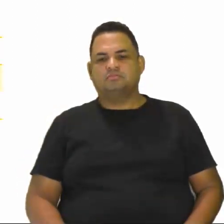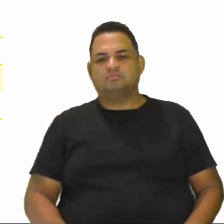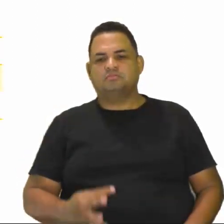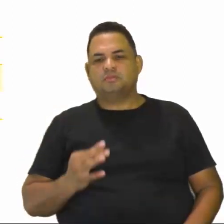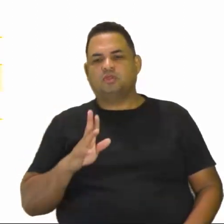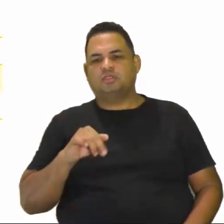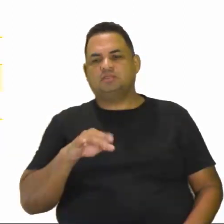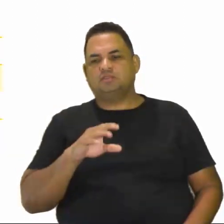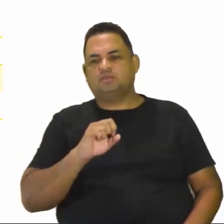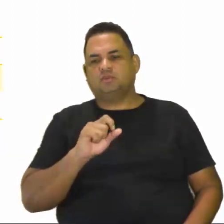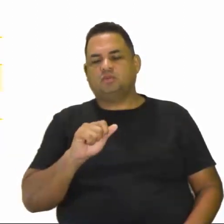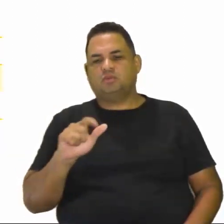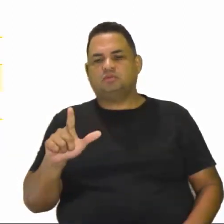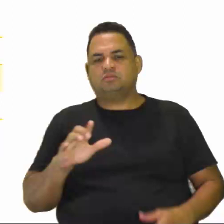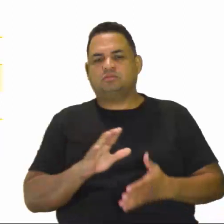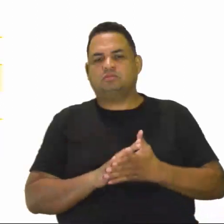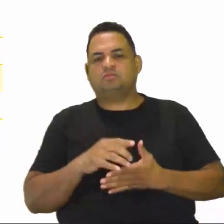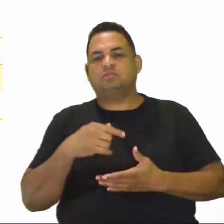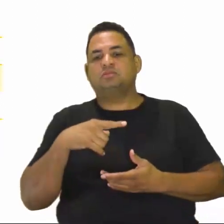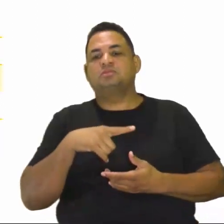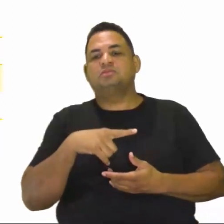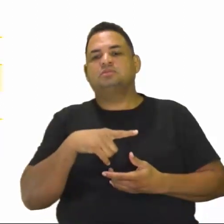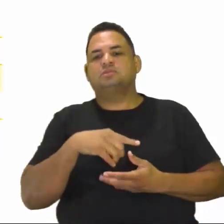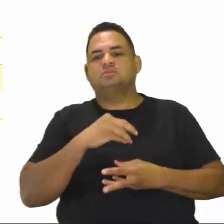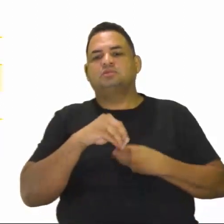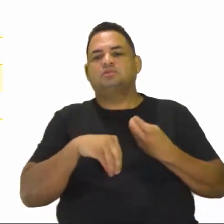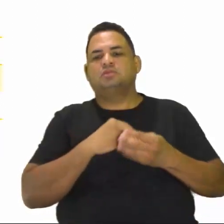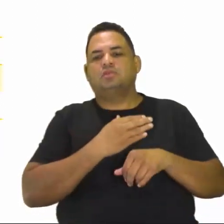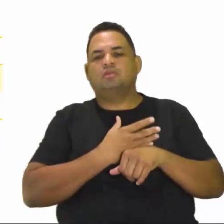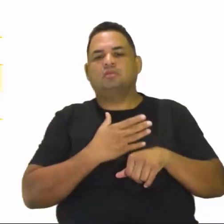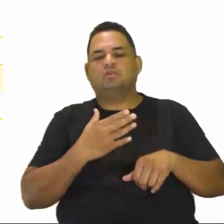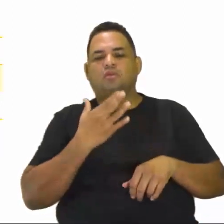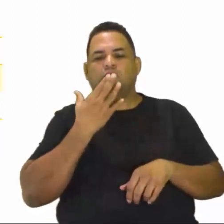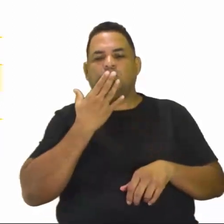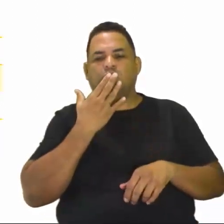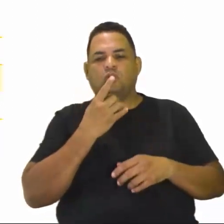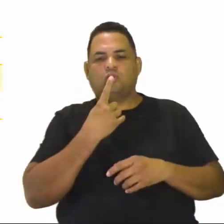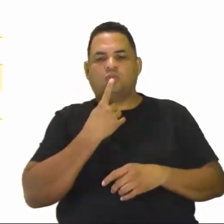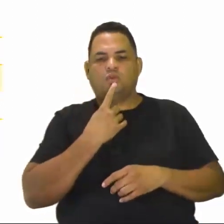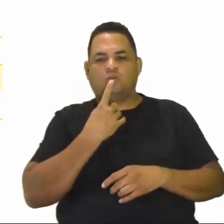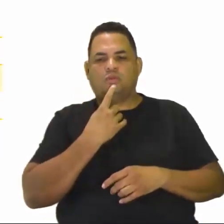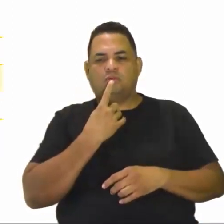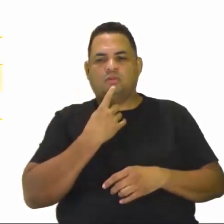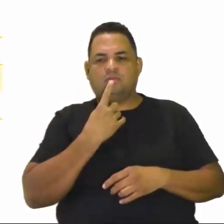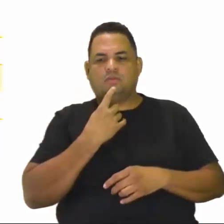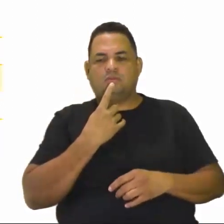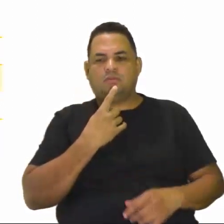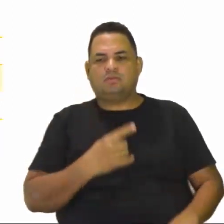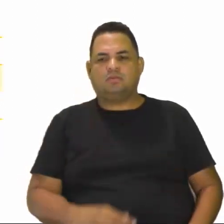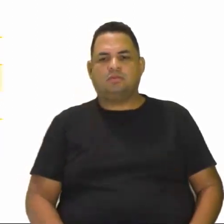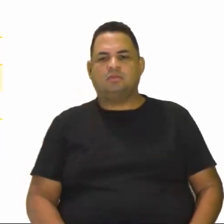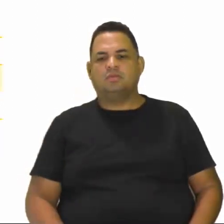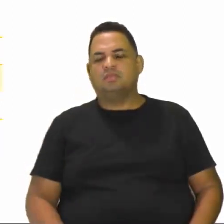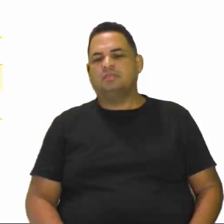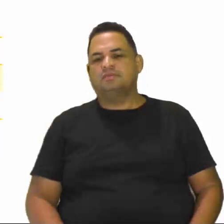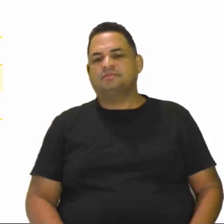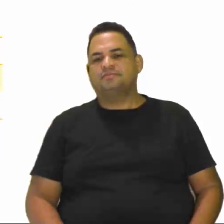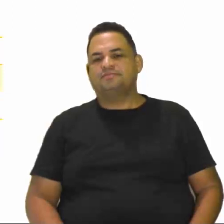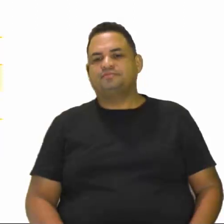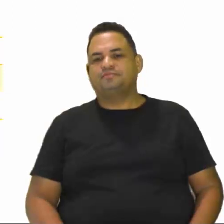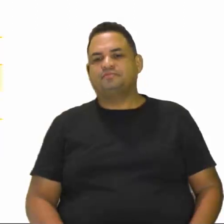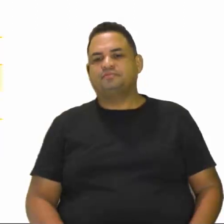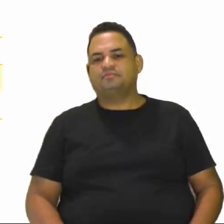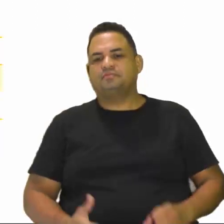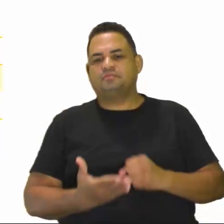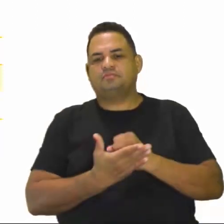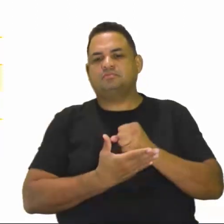exemplo que nós estamos usando, se ele estiver em meio ácido, ele fica com a coloração vermelha. E em meio